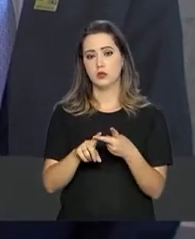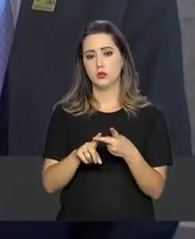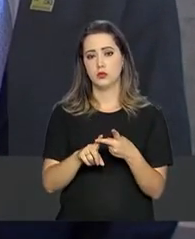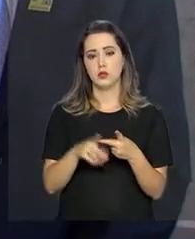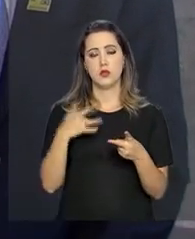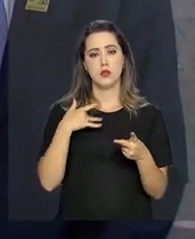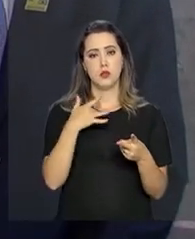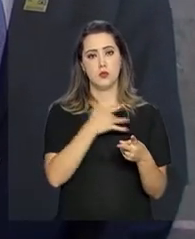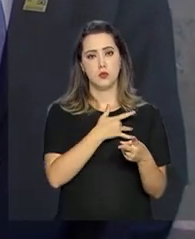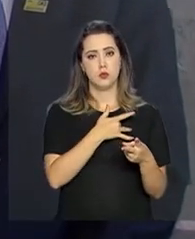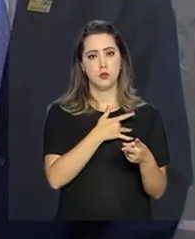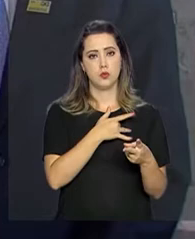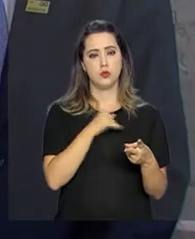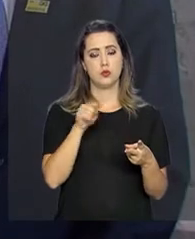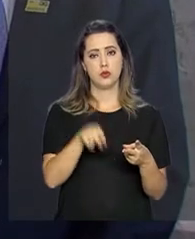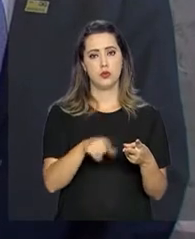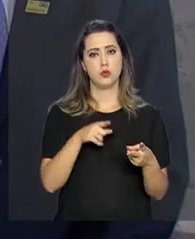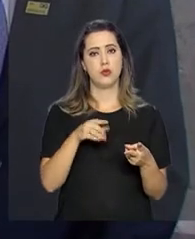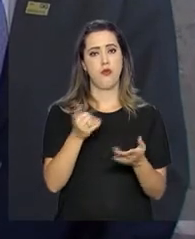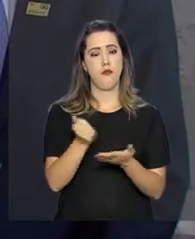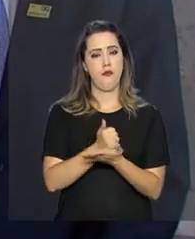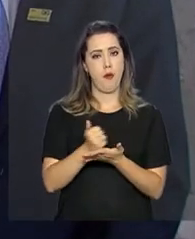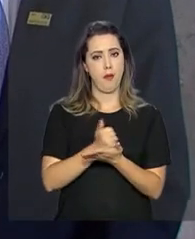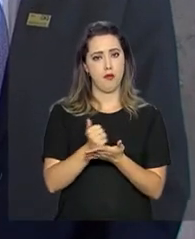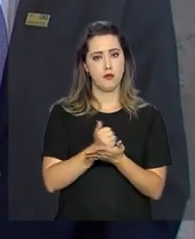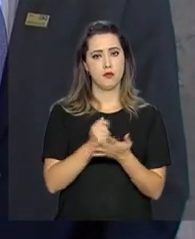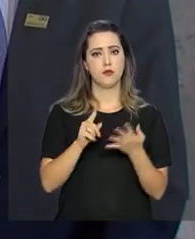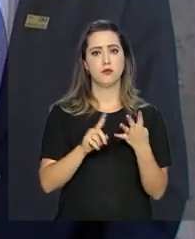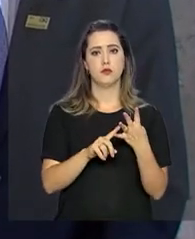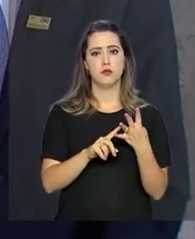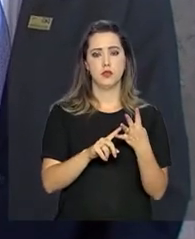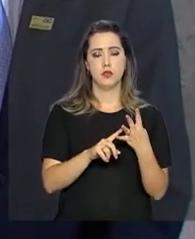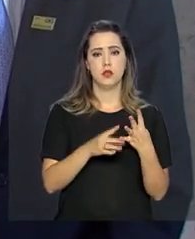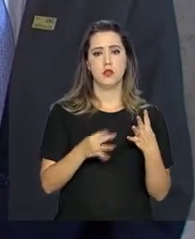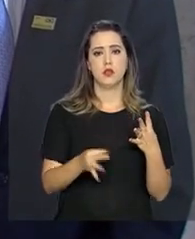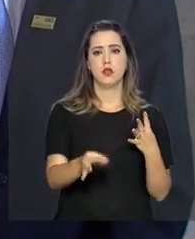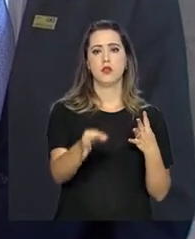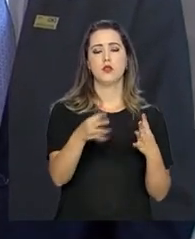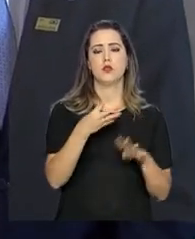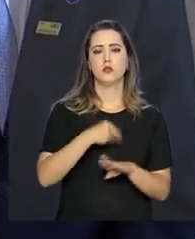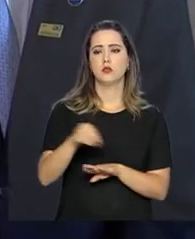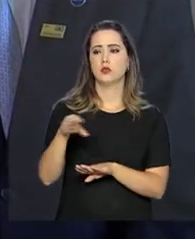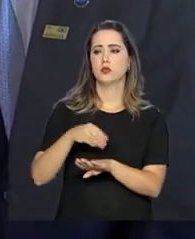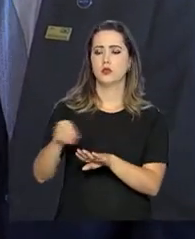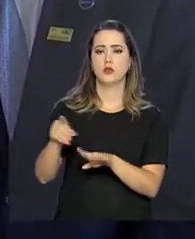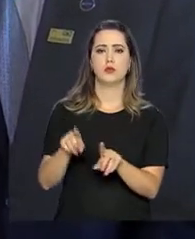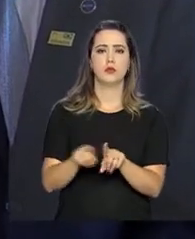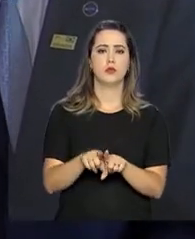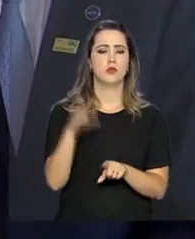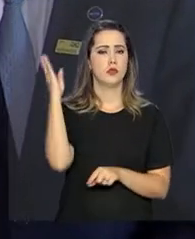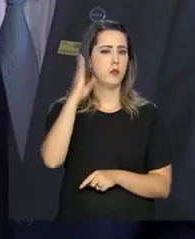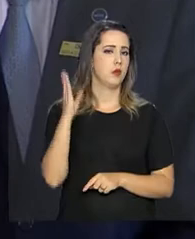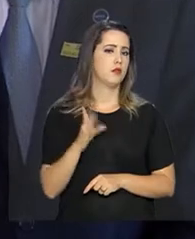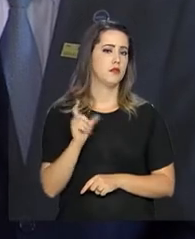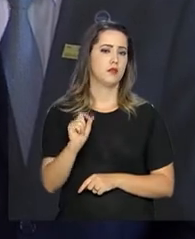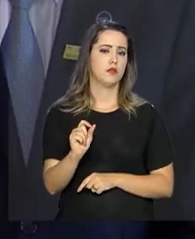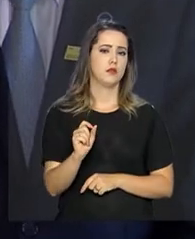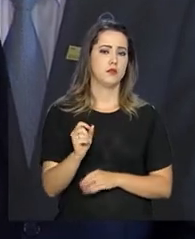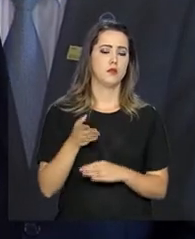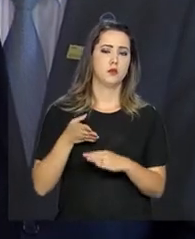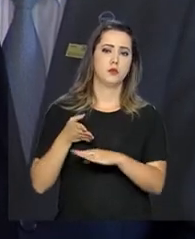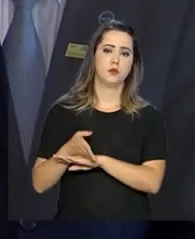inovação em saúde, na cadeia de fármacos, inovação em tecnologia de informação. Nós temos aí o Brasil